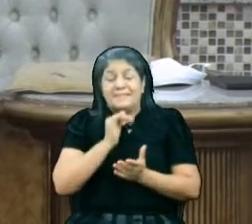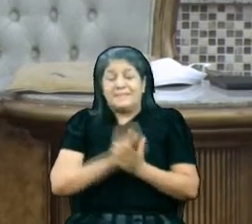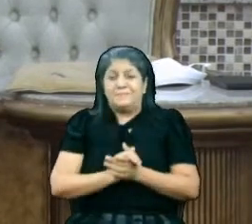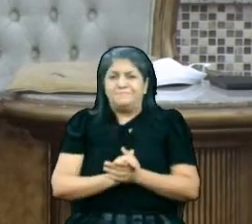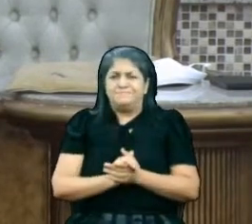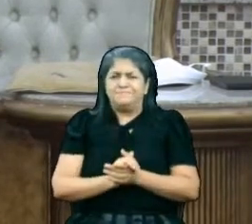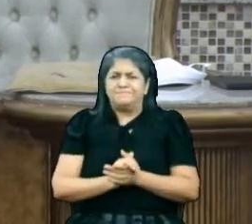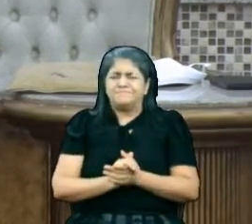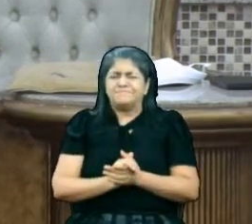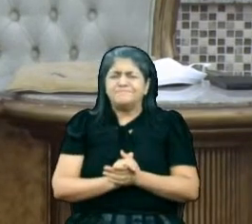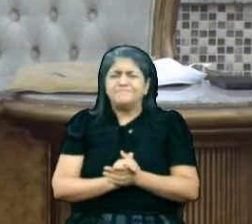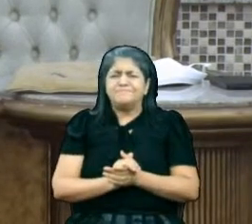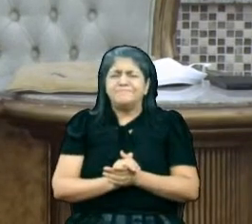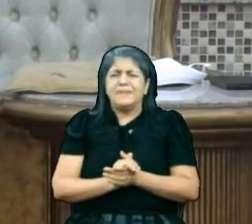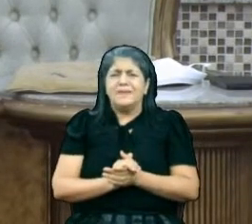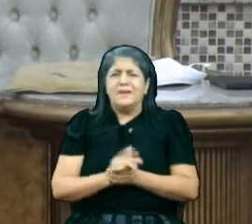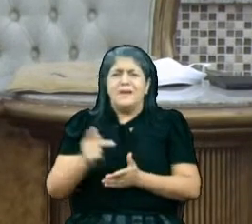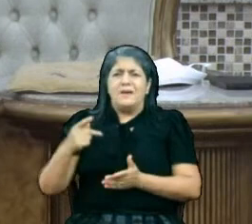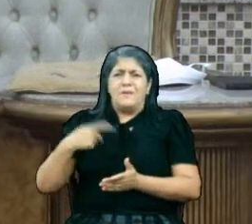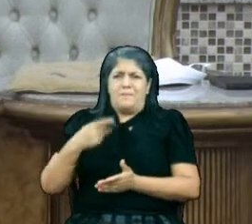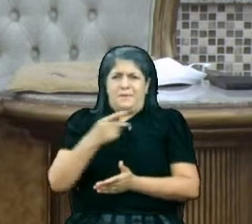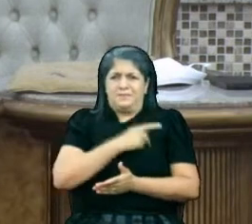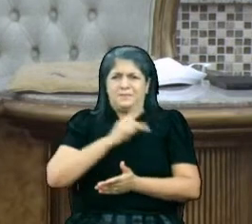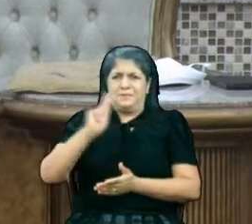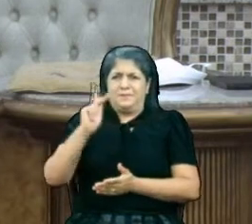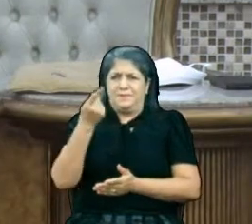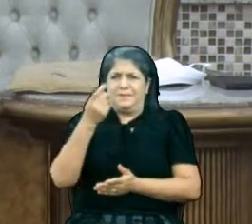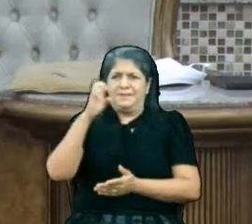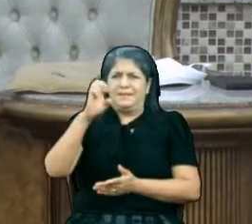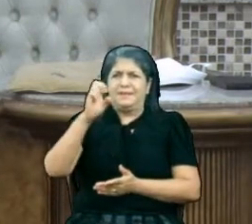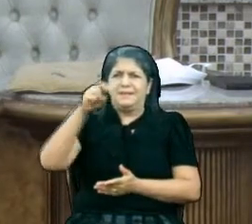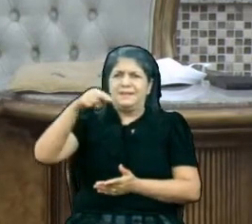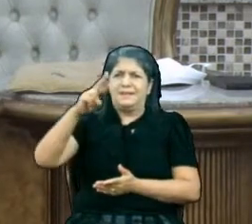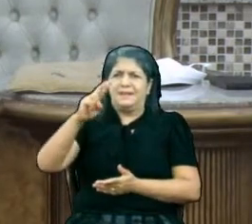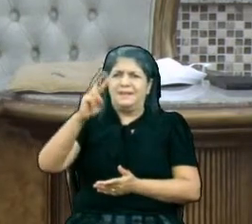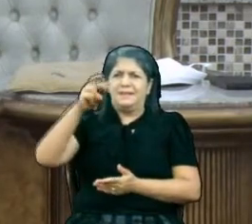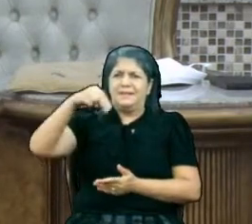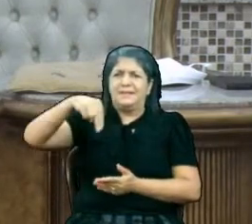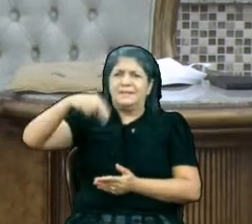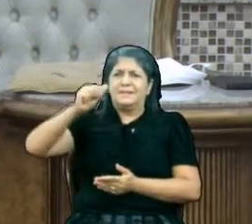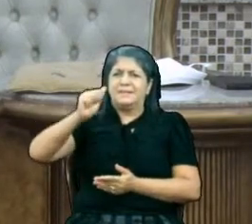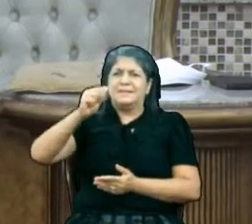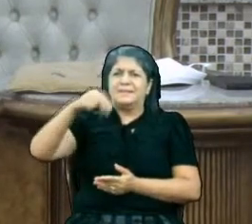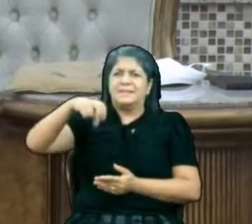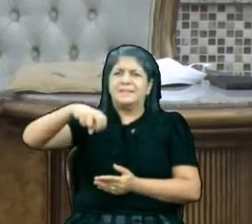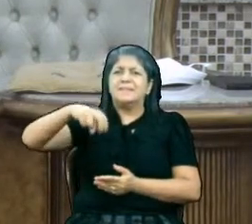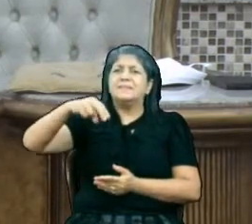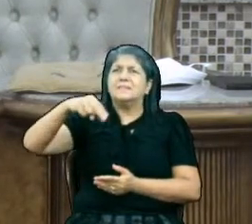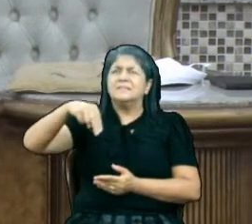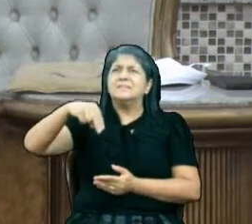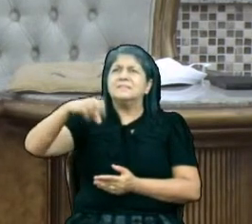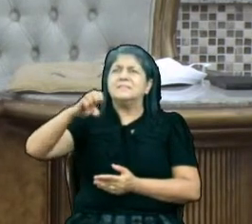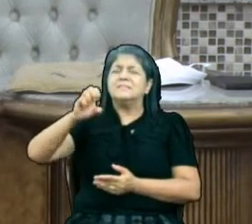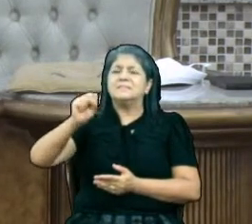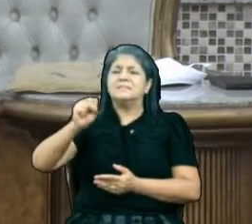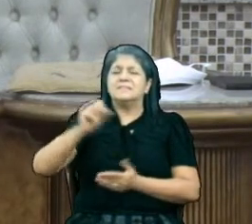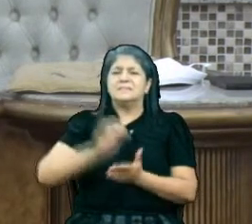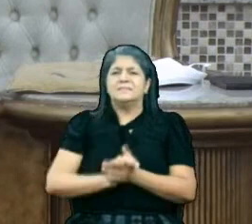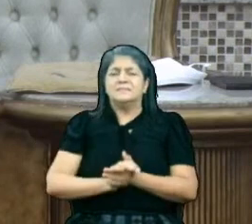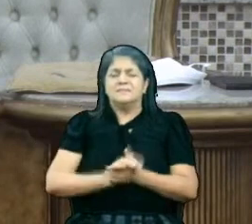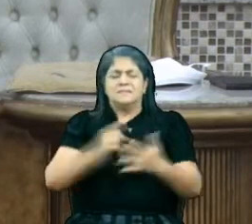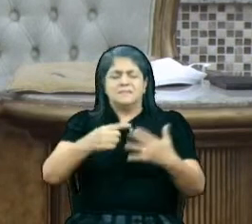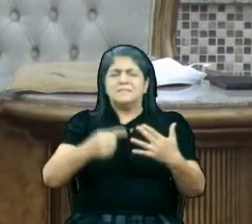pessoas estão perdendo o prazer de estar na casa do Senhor ele citou lá em